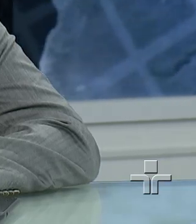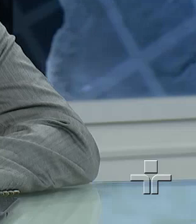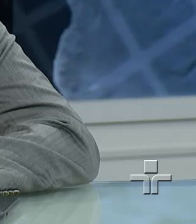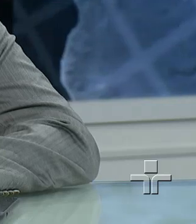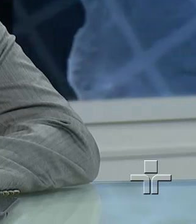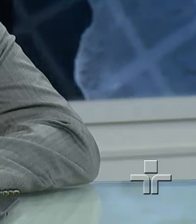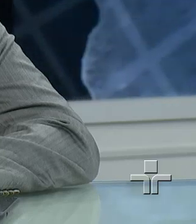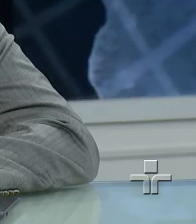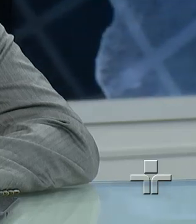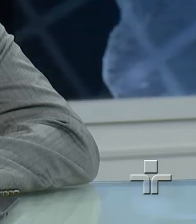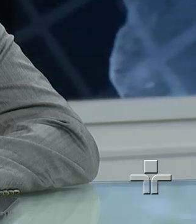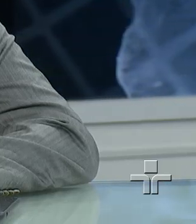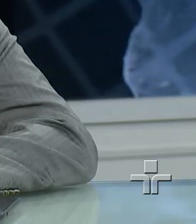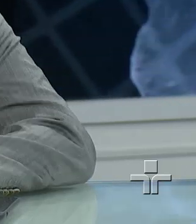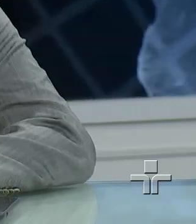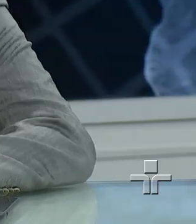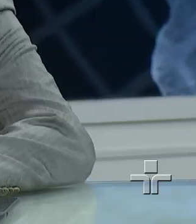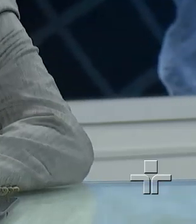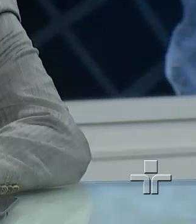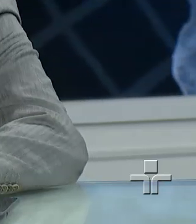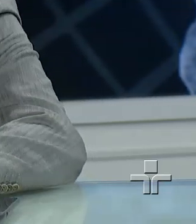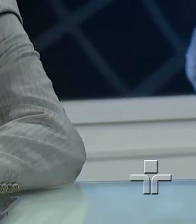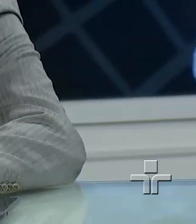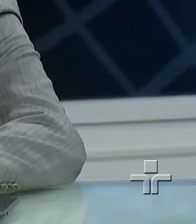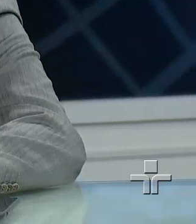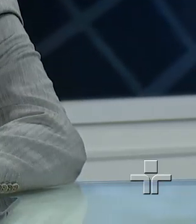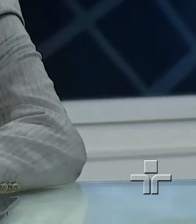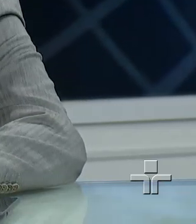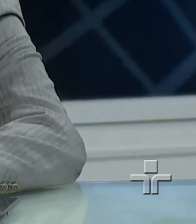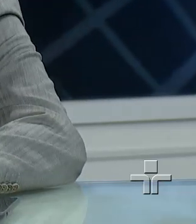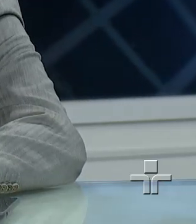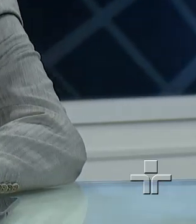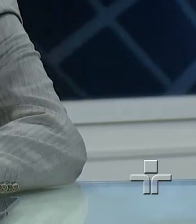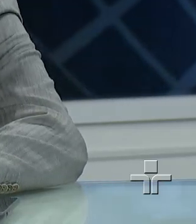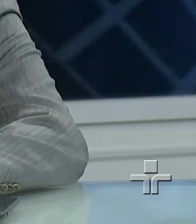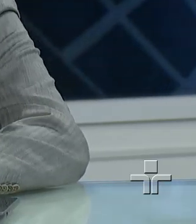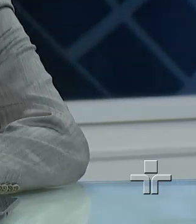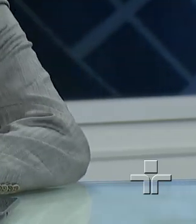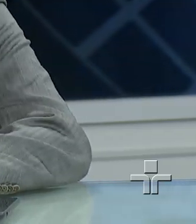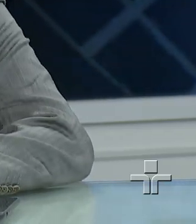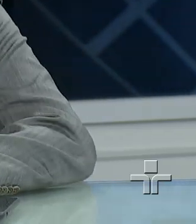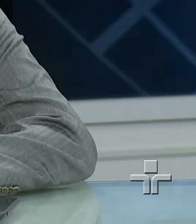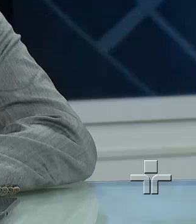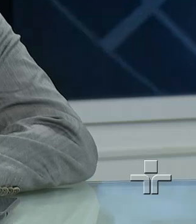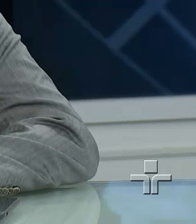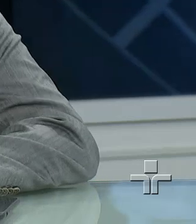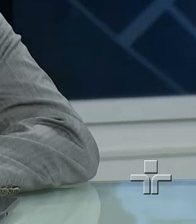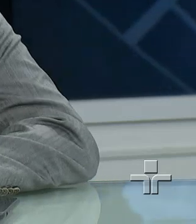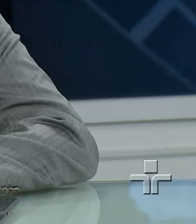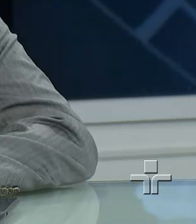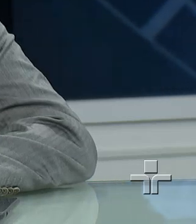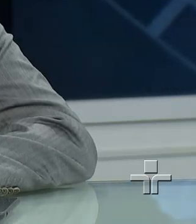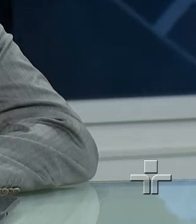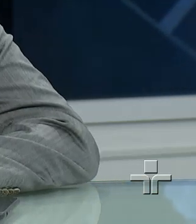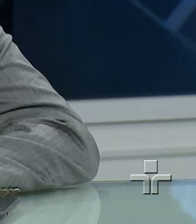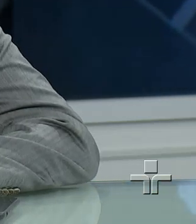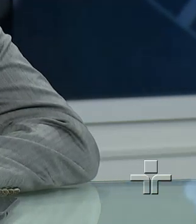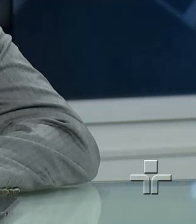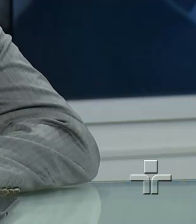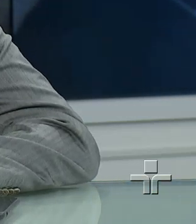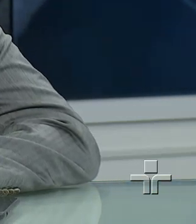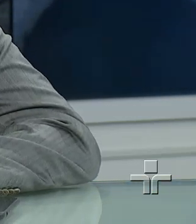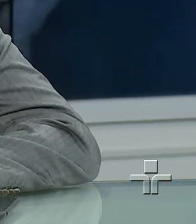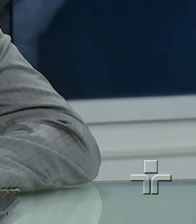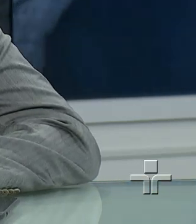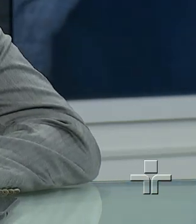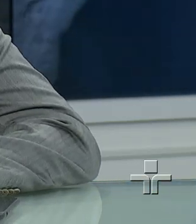são homofóbicos, é preciso que haja uma pregação universal. Eu não estou querendo aqui usar o